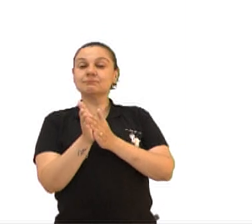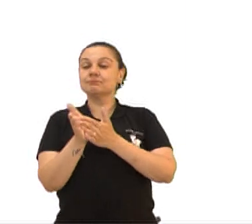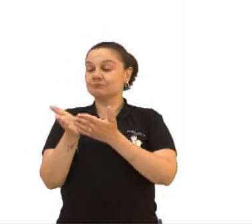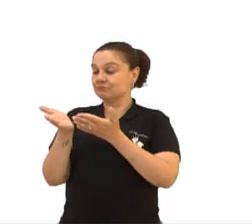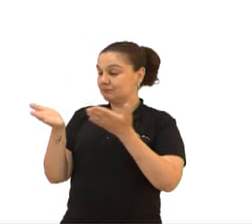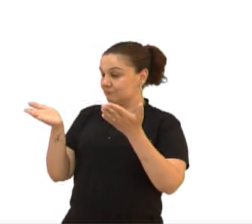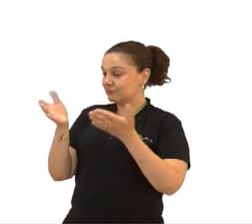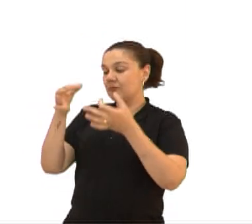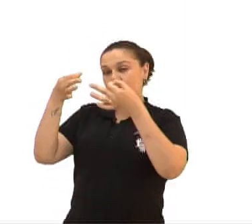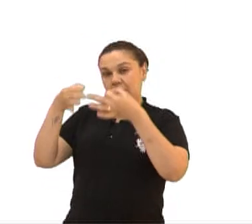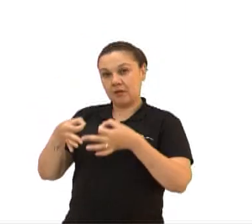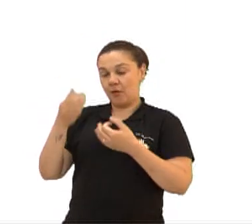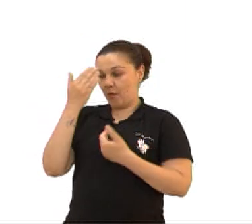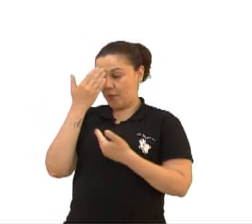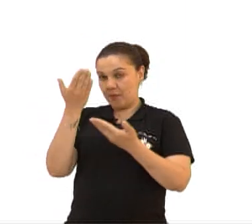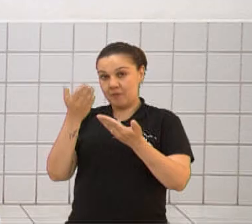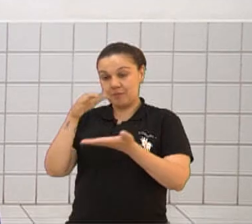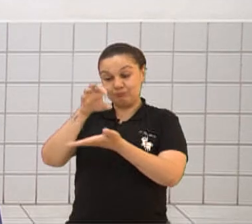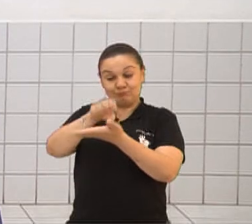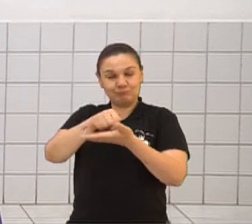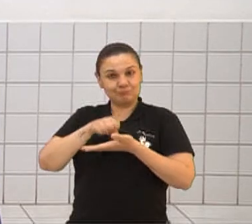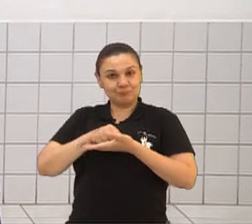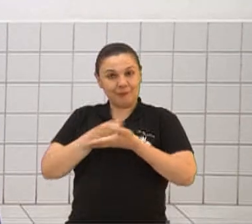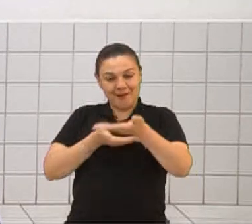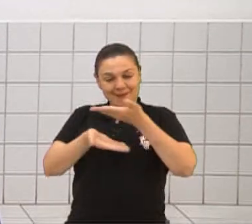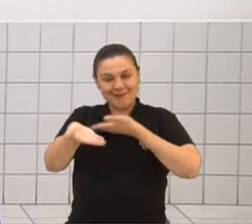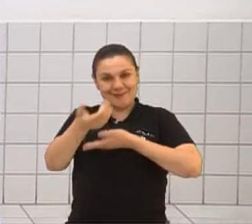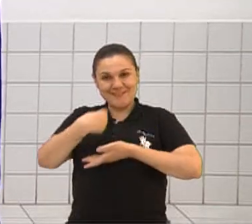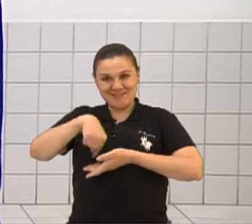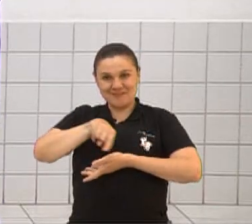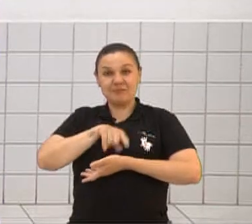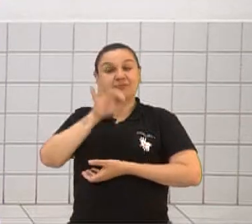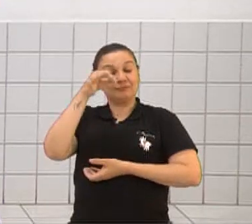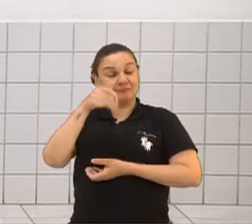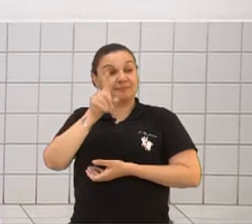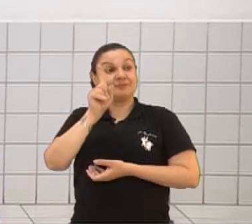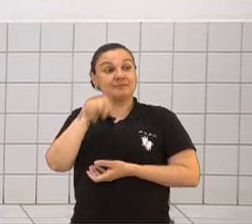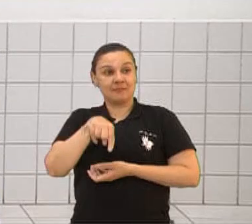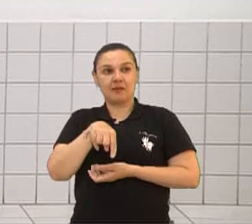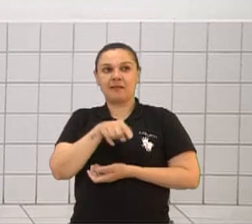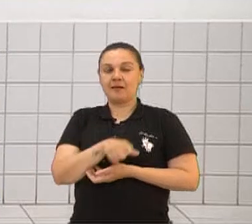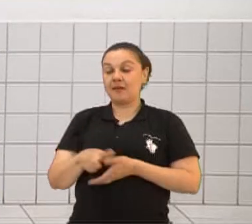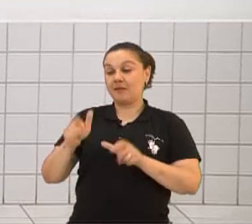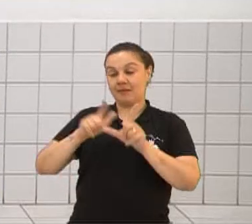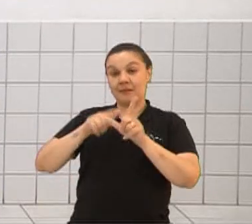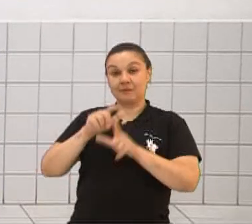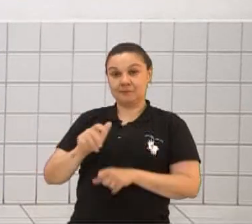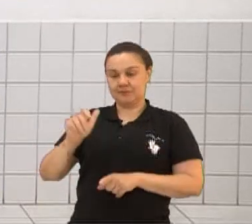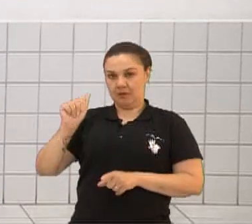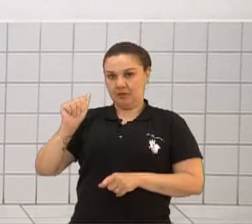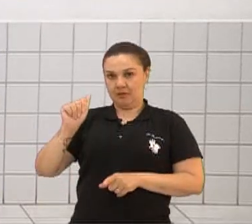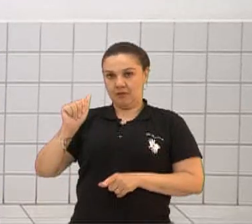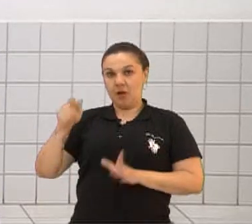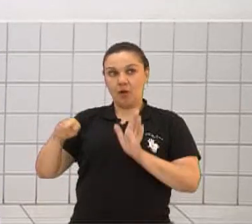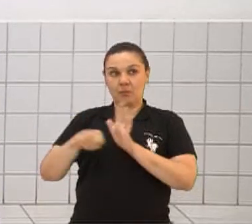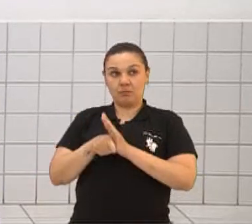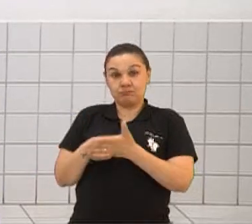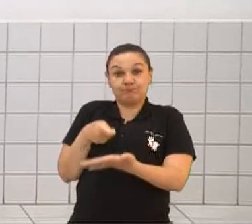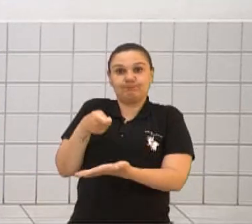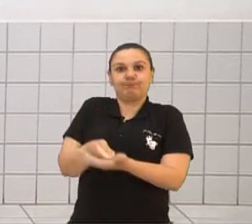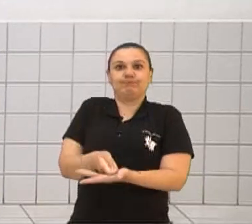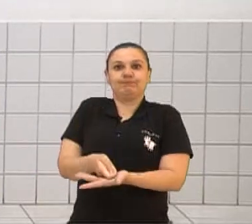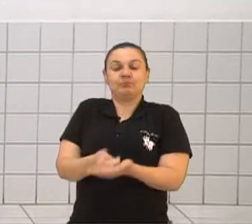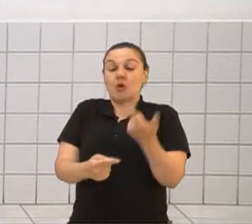alternativa correta, né? Obrigado aí para vocês que interagiram com a gente. A nossa alternativa correta, de fato, é a alternativa A, o meio de dominação,